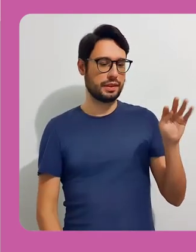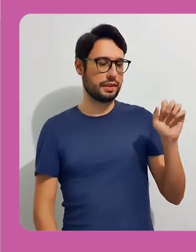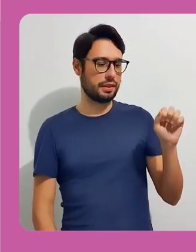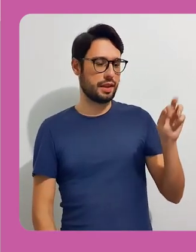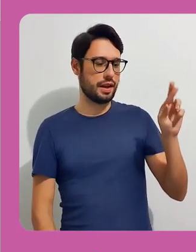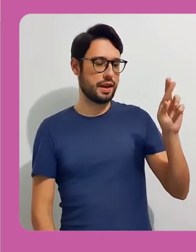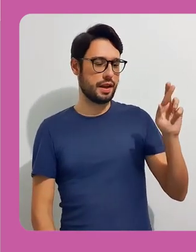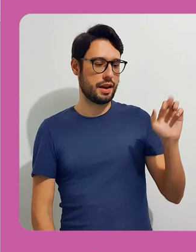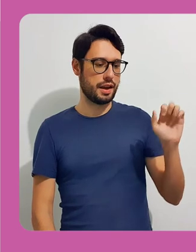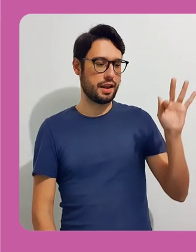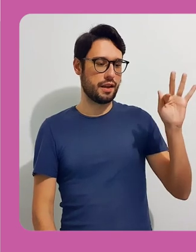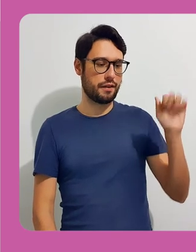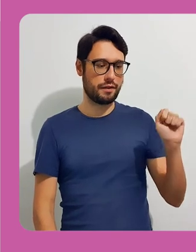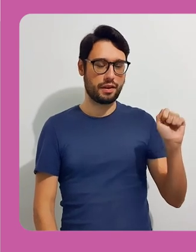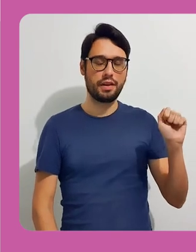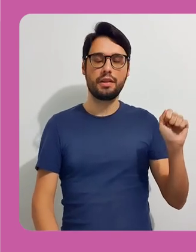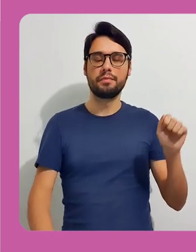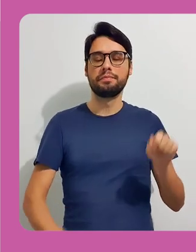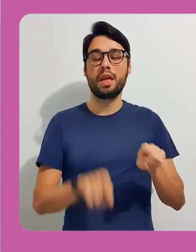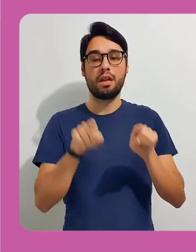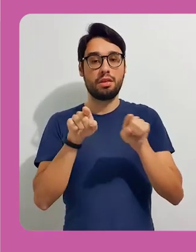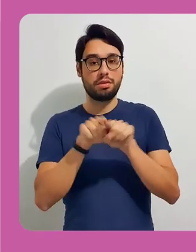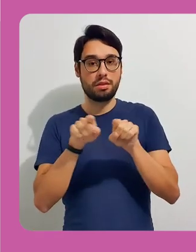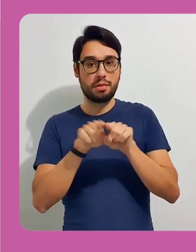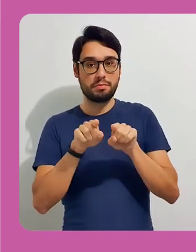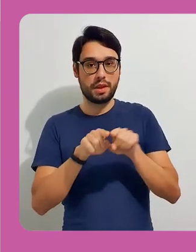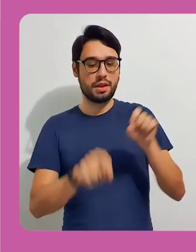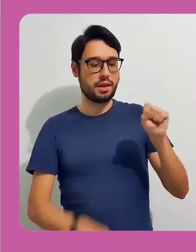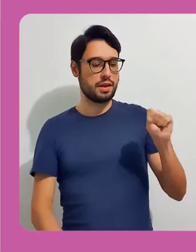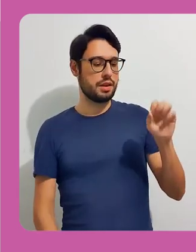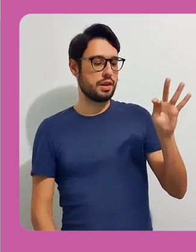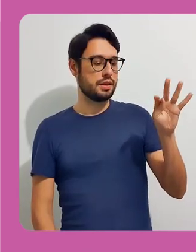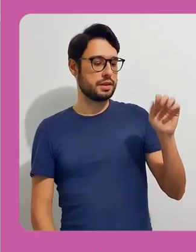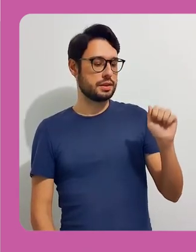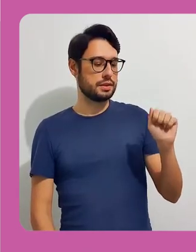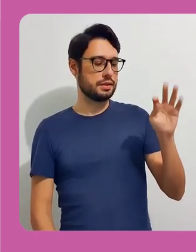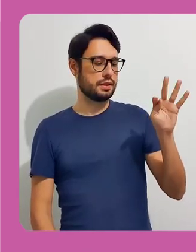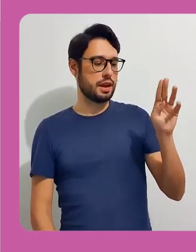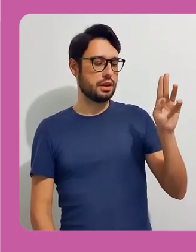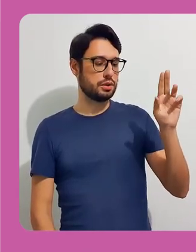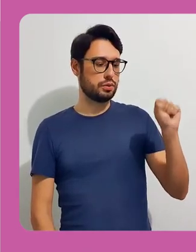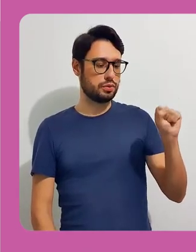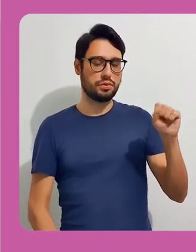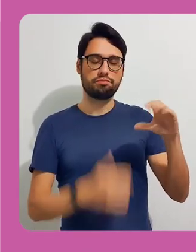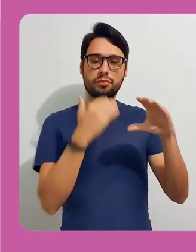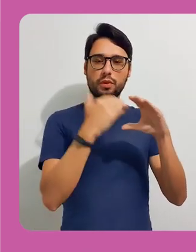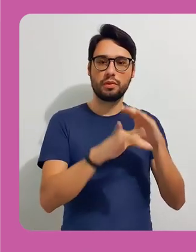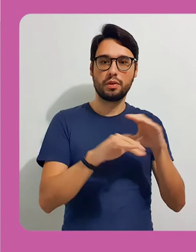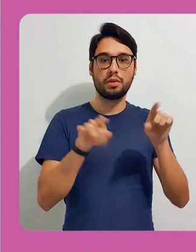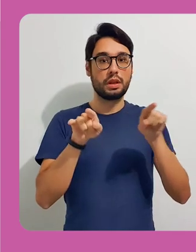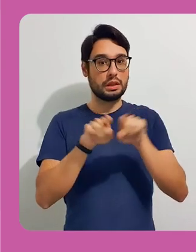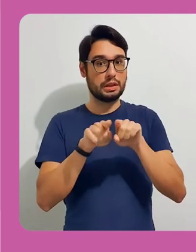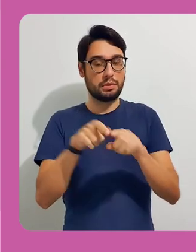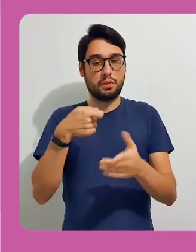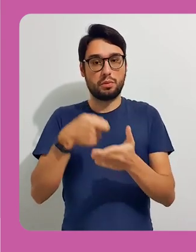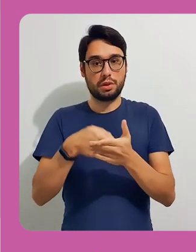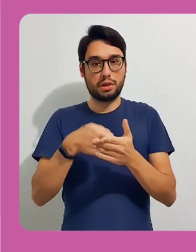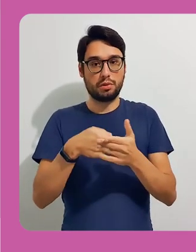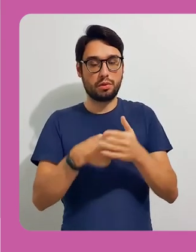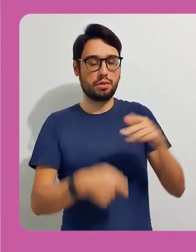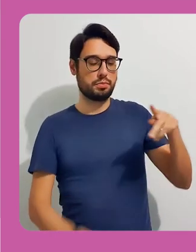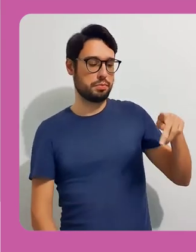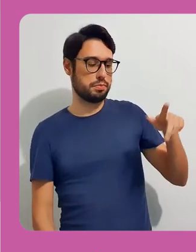para o alô para parou não aparece desse jeito o status do envio dele e o botão de adicionar